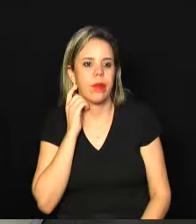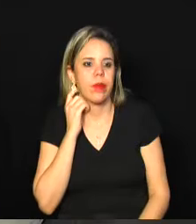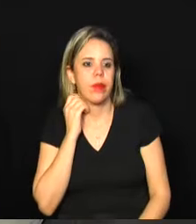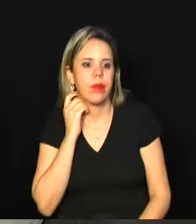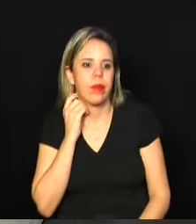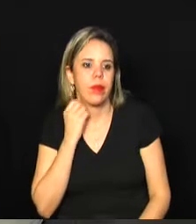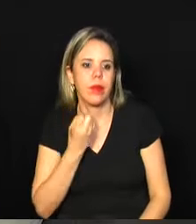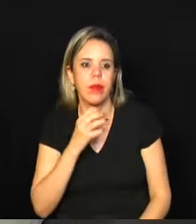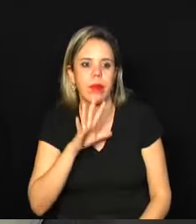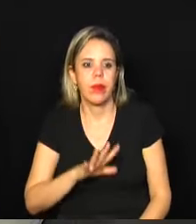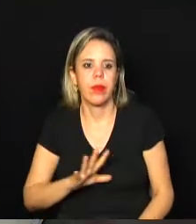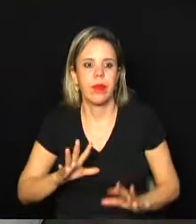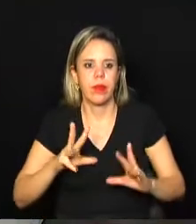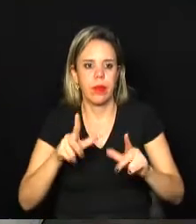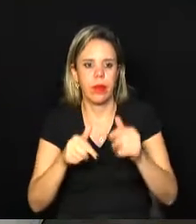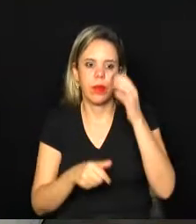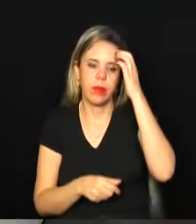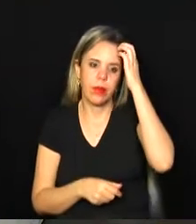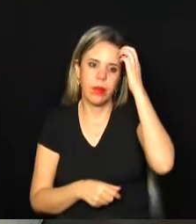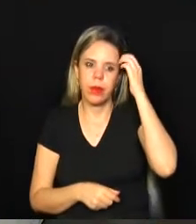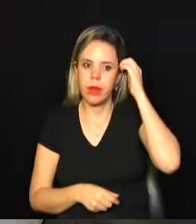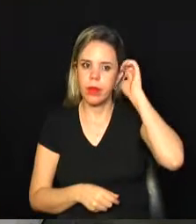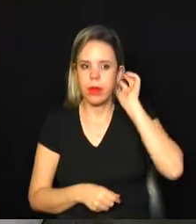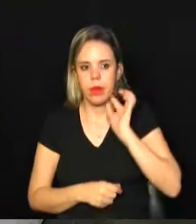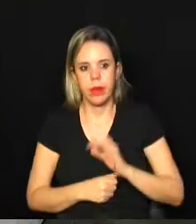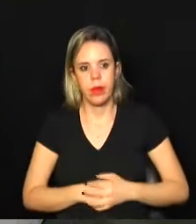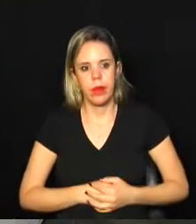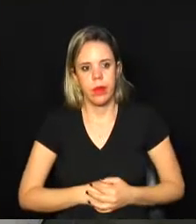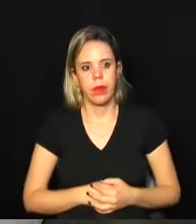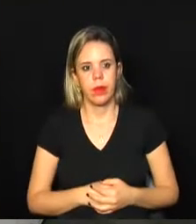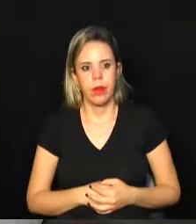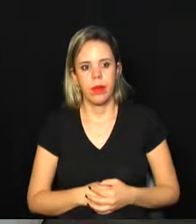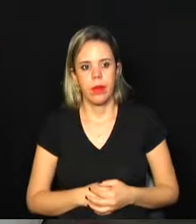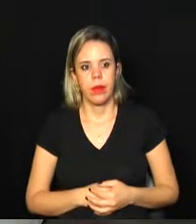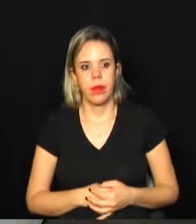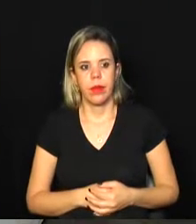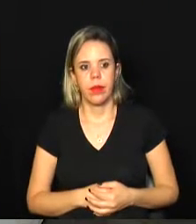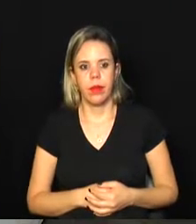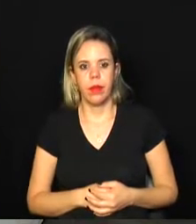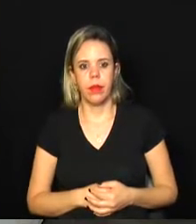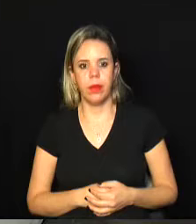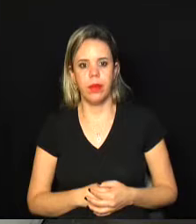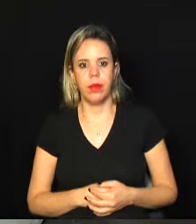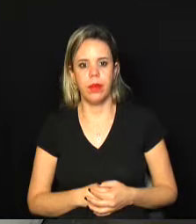uma boa tarde a todos eu tô chegando G1